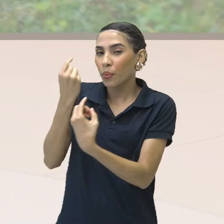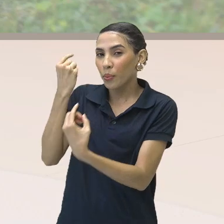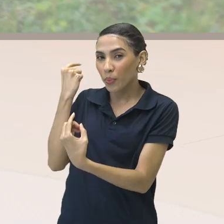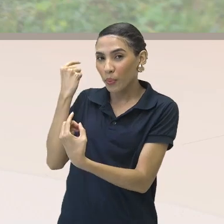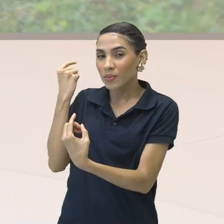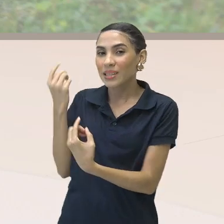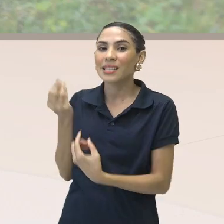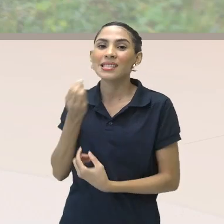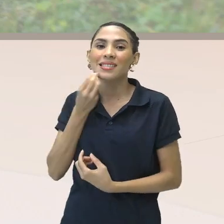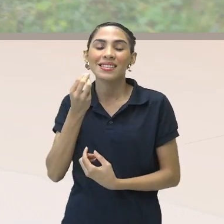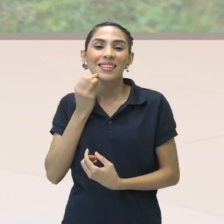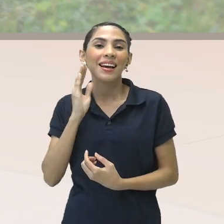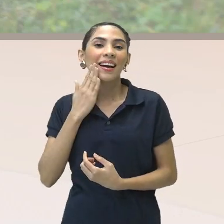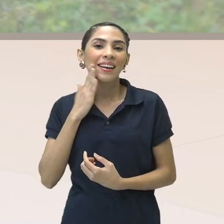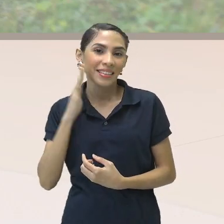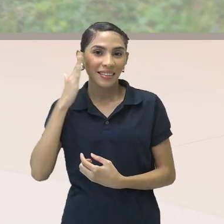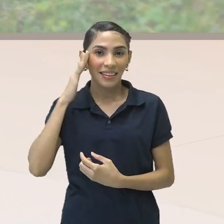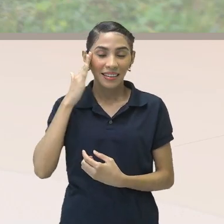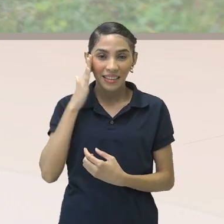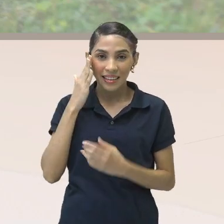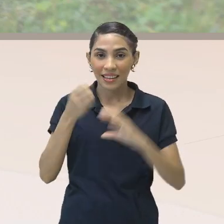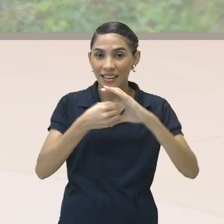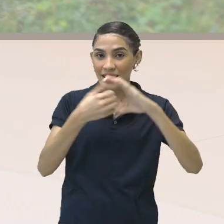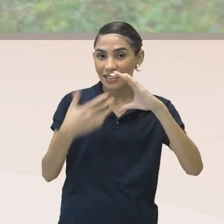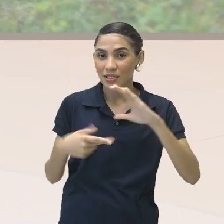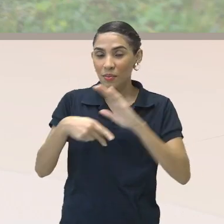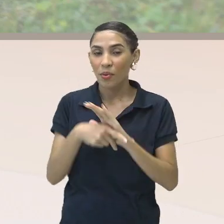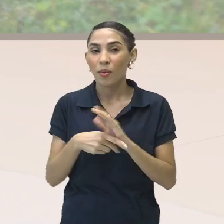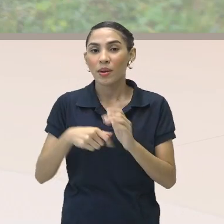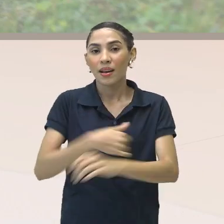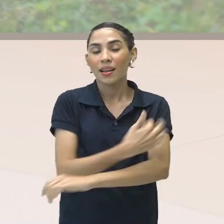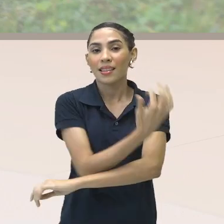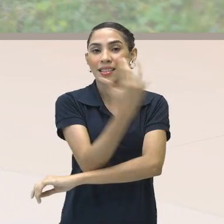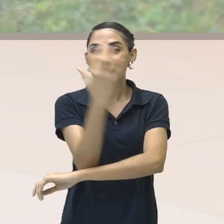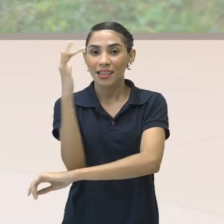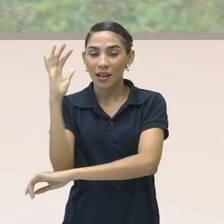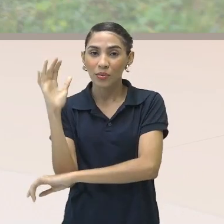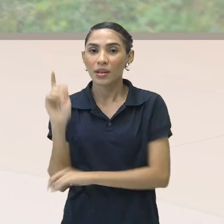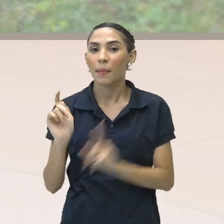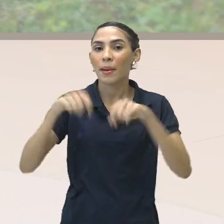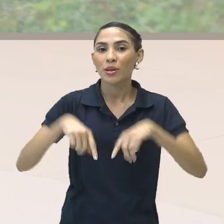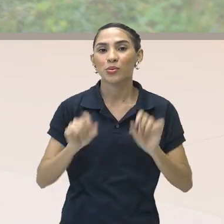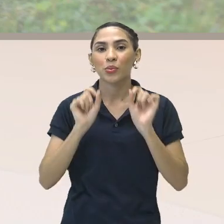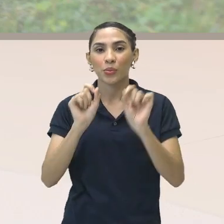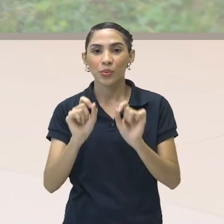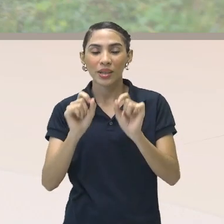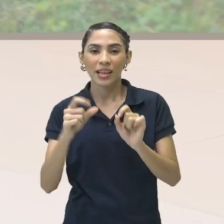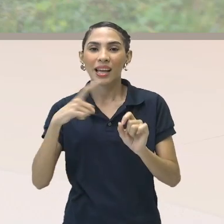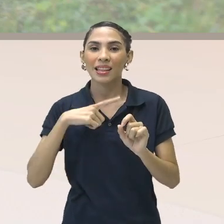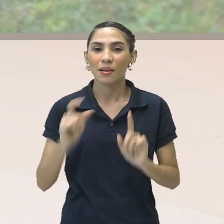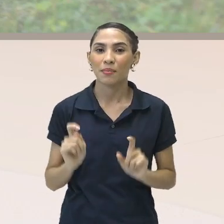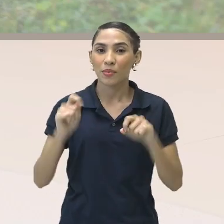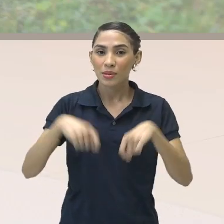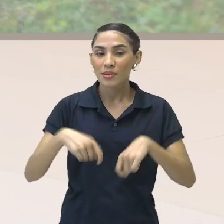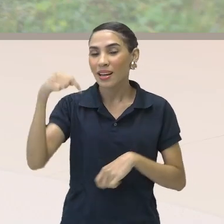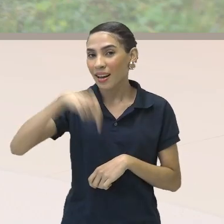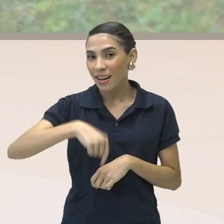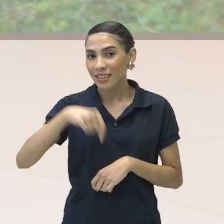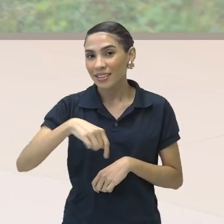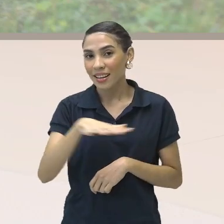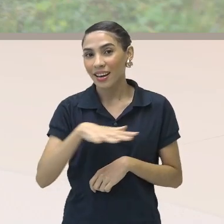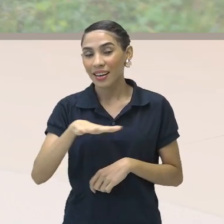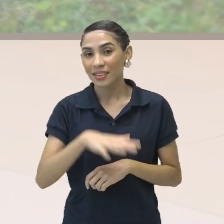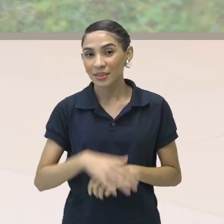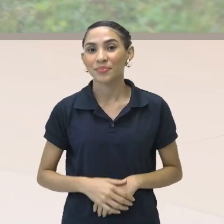ainda entender ainda mais as características da natureza aqui que permitem com que tenha tantas possibilidades aqui na nossa